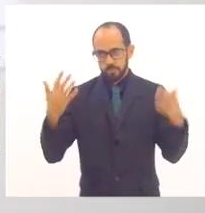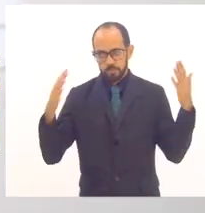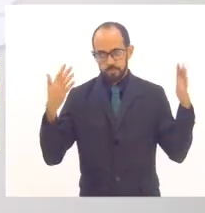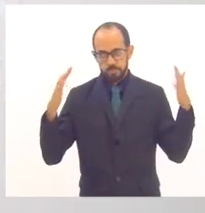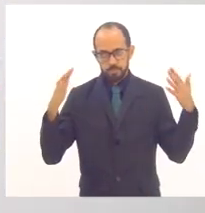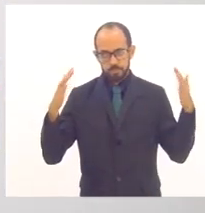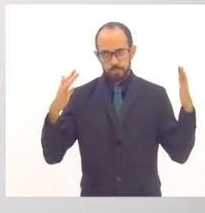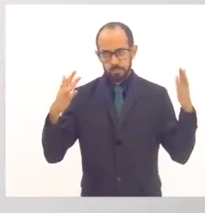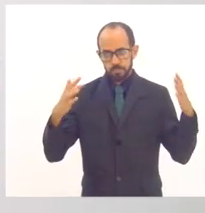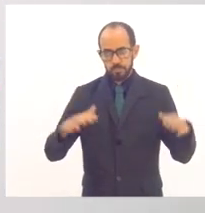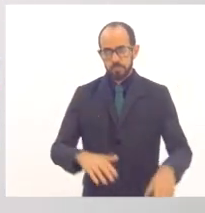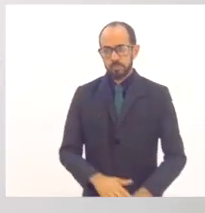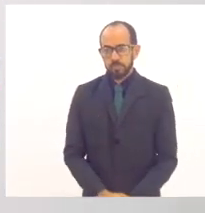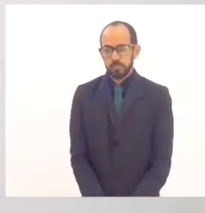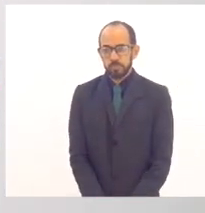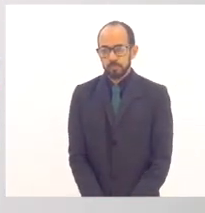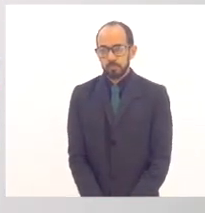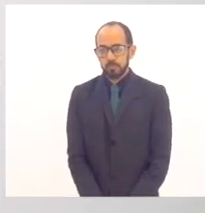Obrigado.